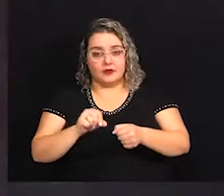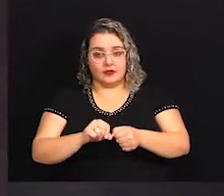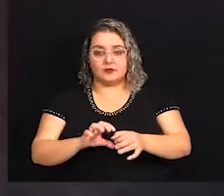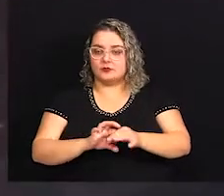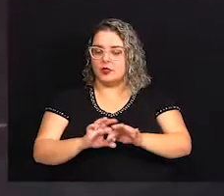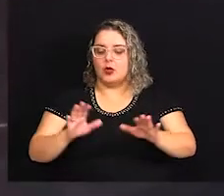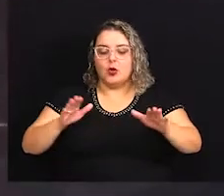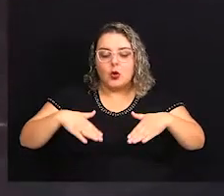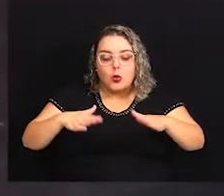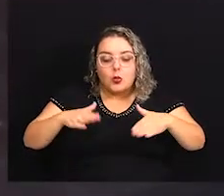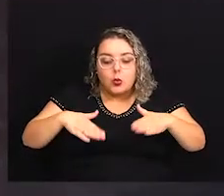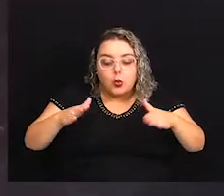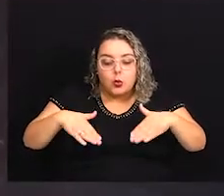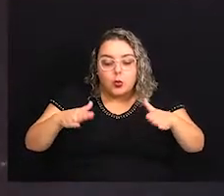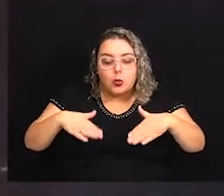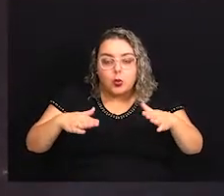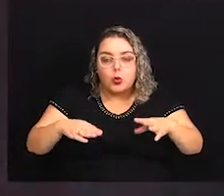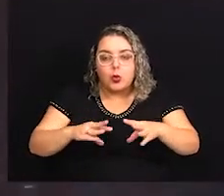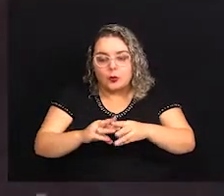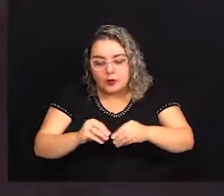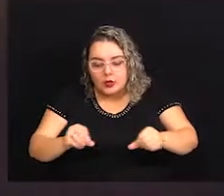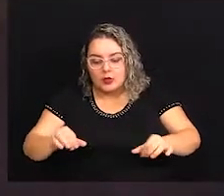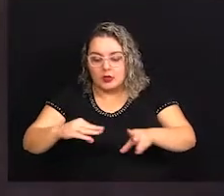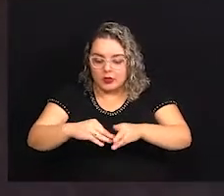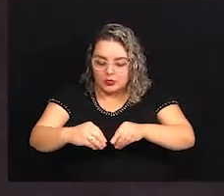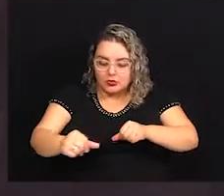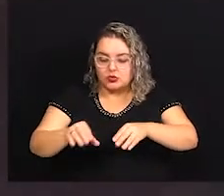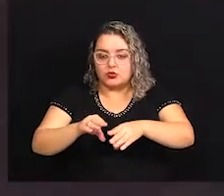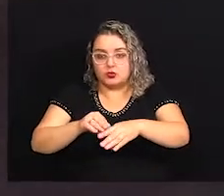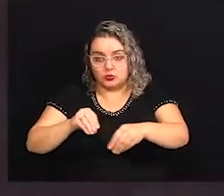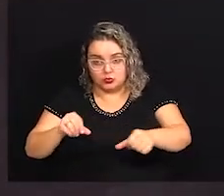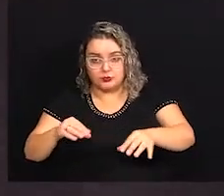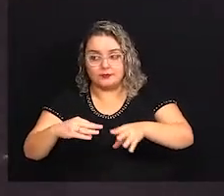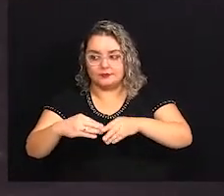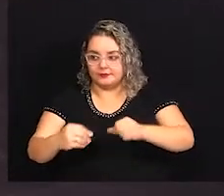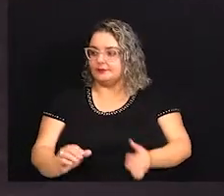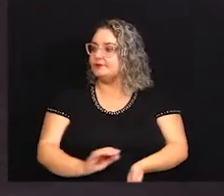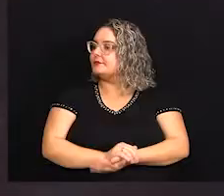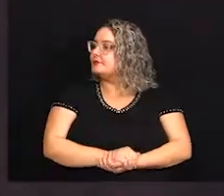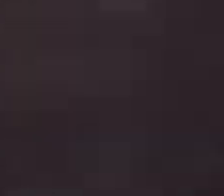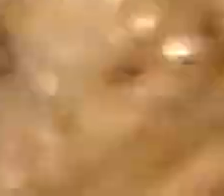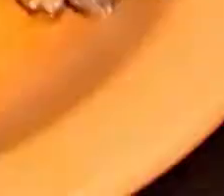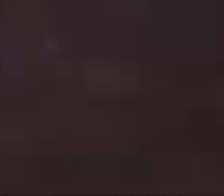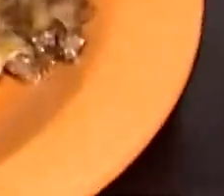Feito isso, deixe esfriar para desfiar a costela.